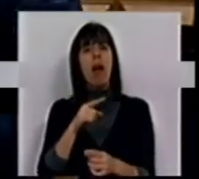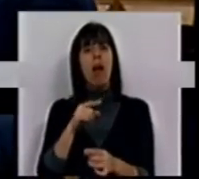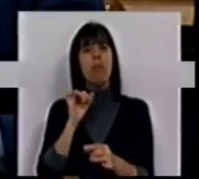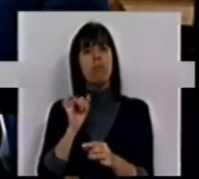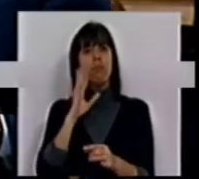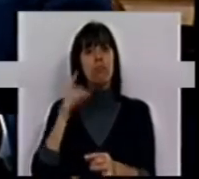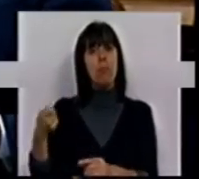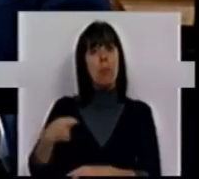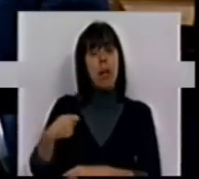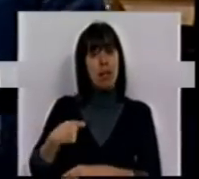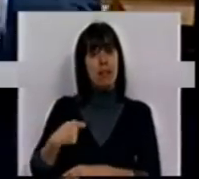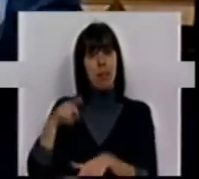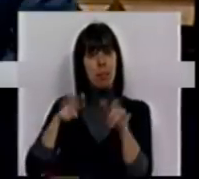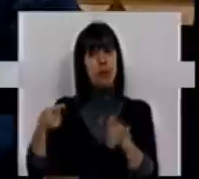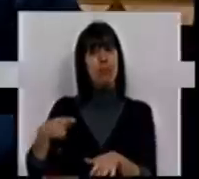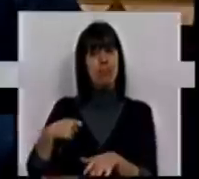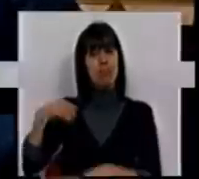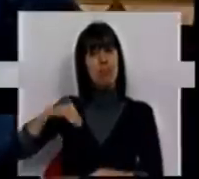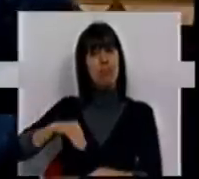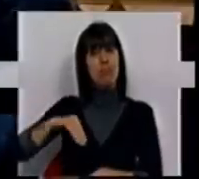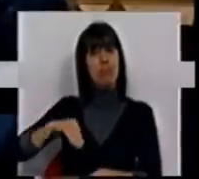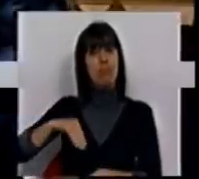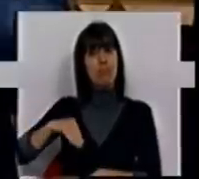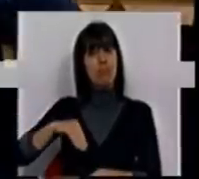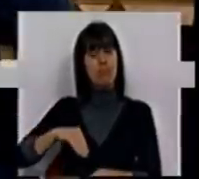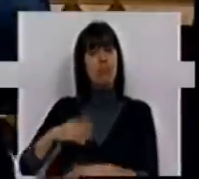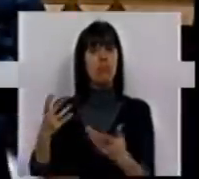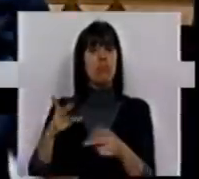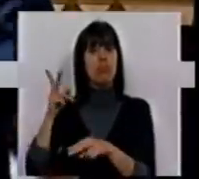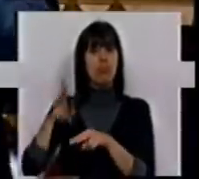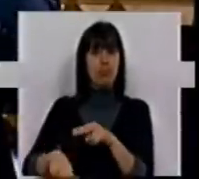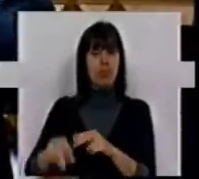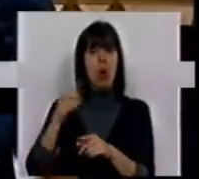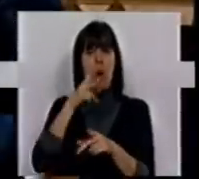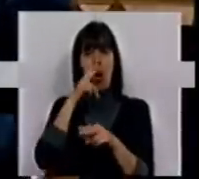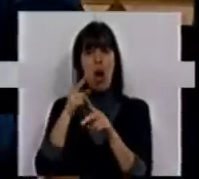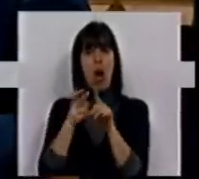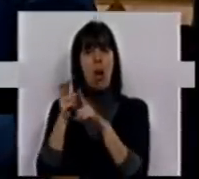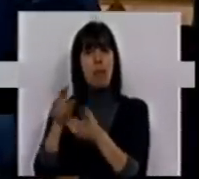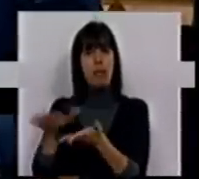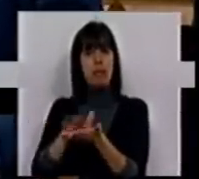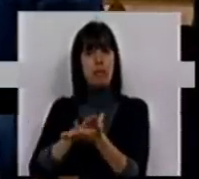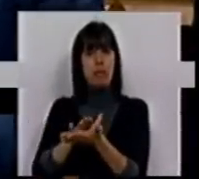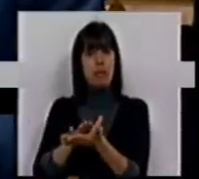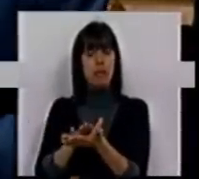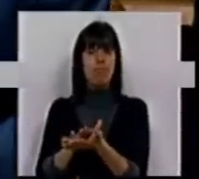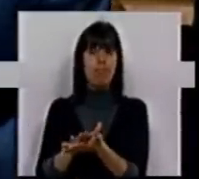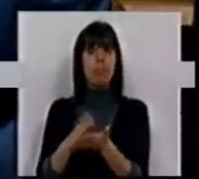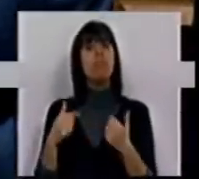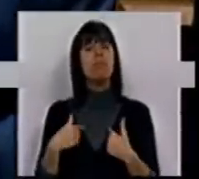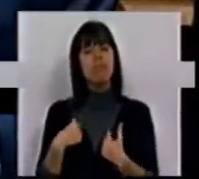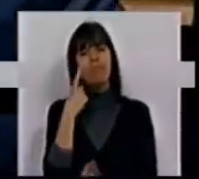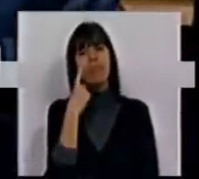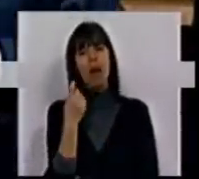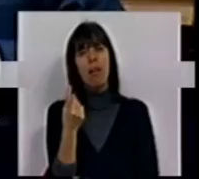as suas pensões, os seus salários, ou cortados ou congelados.